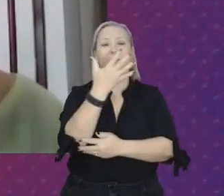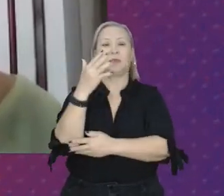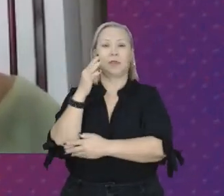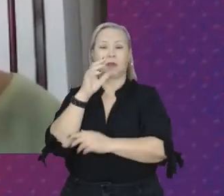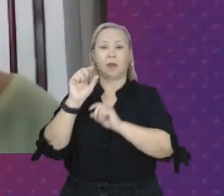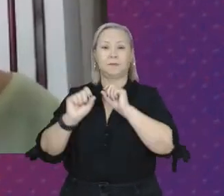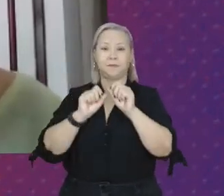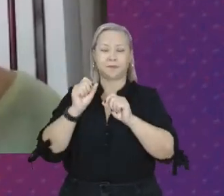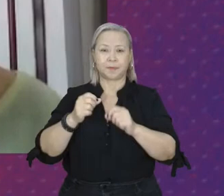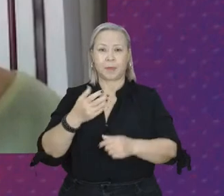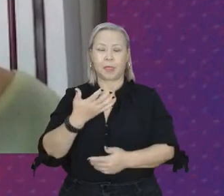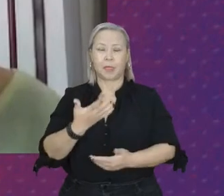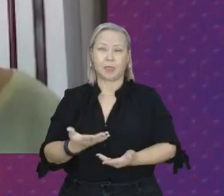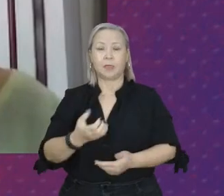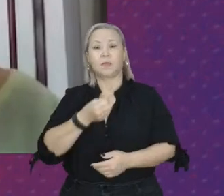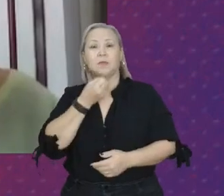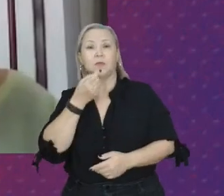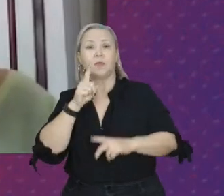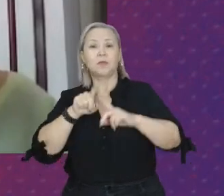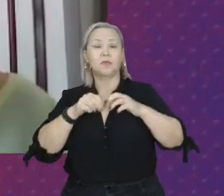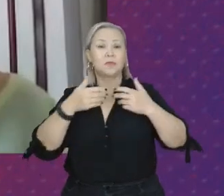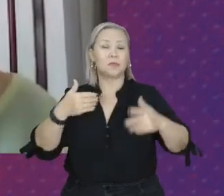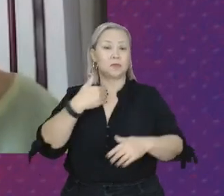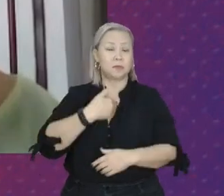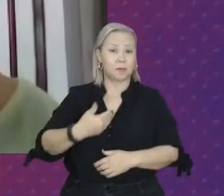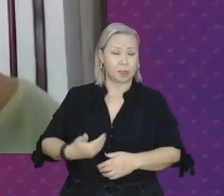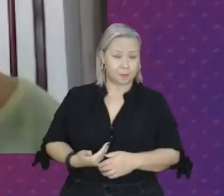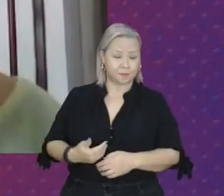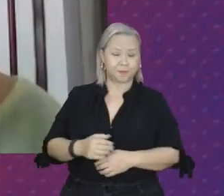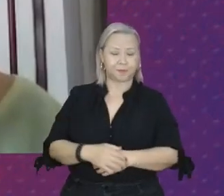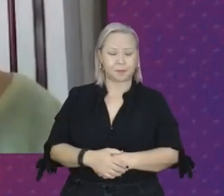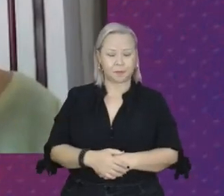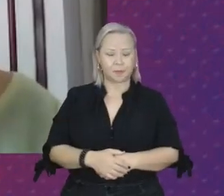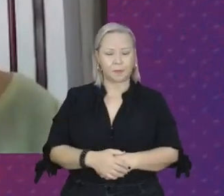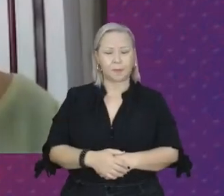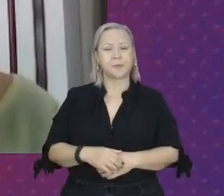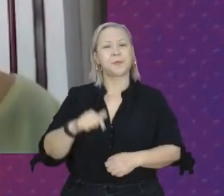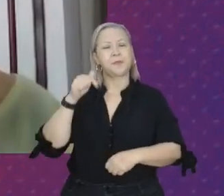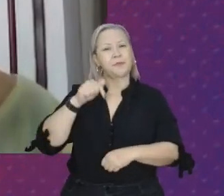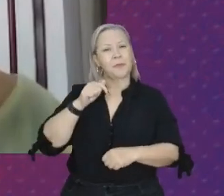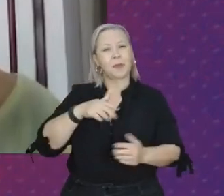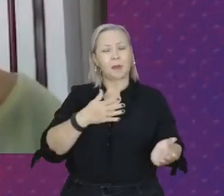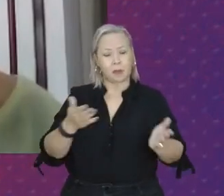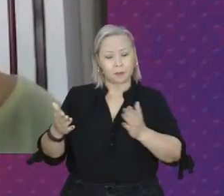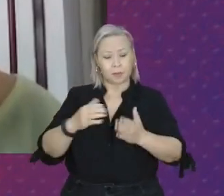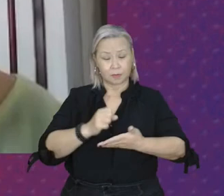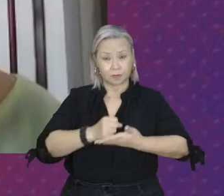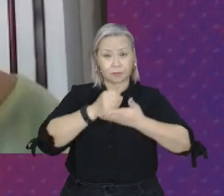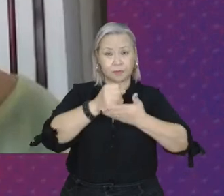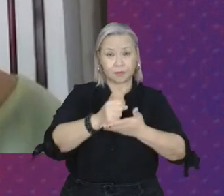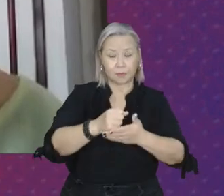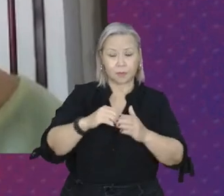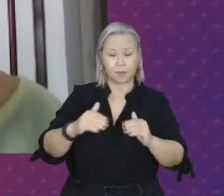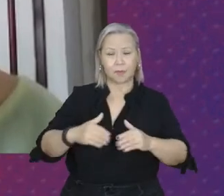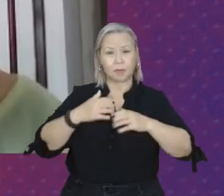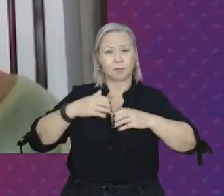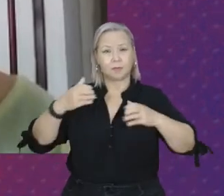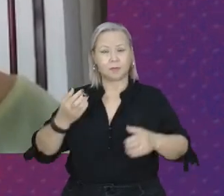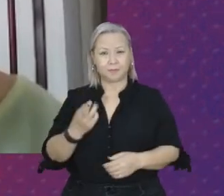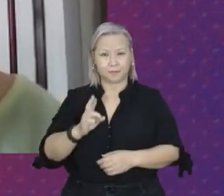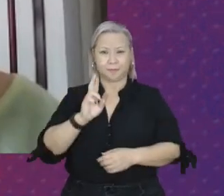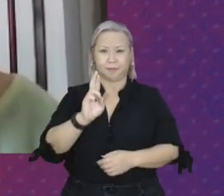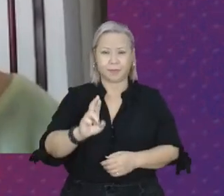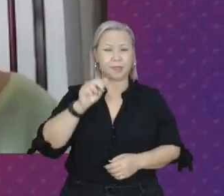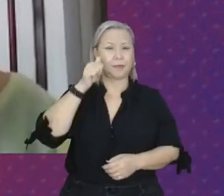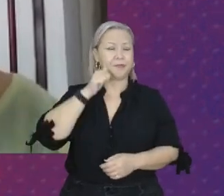bens comuns. E, por último, quero dizer que este é um tempo de contribuirmos para aumentar a representação